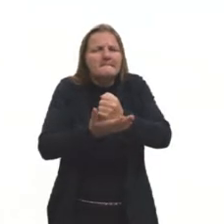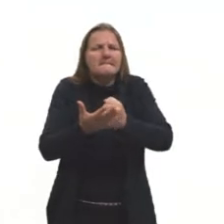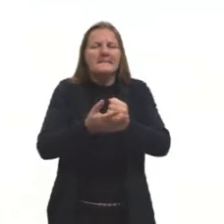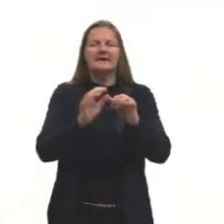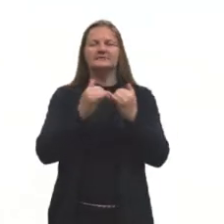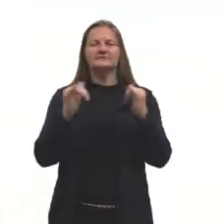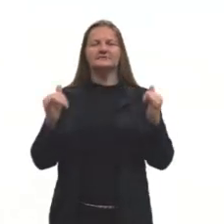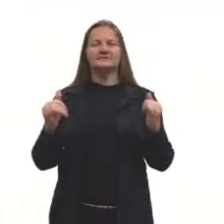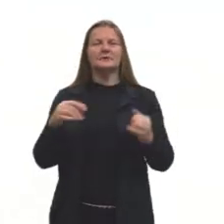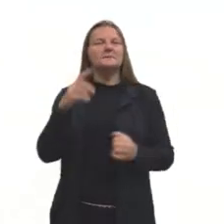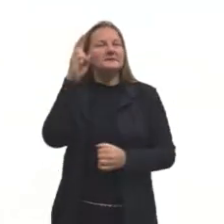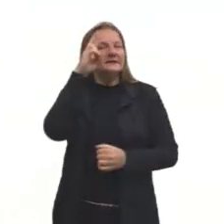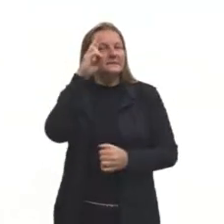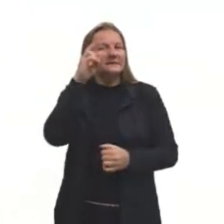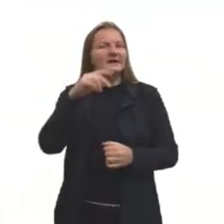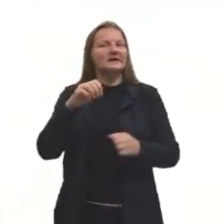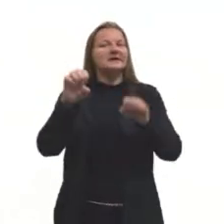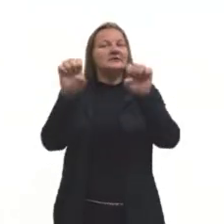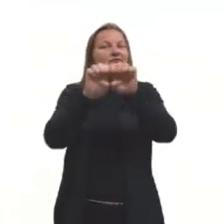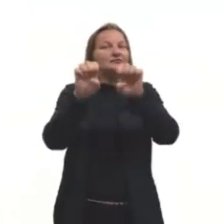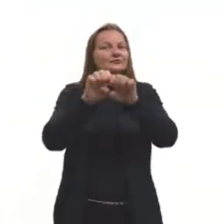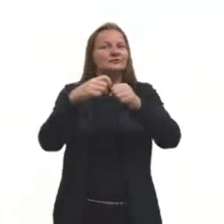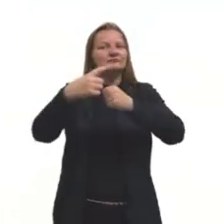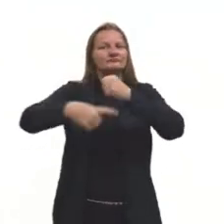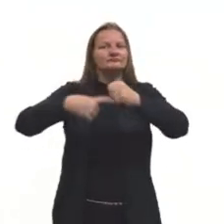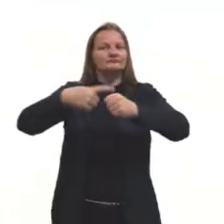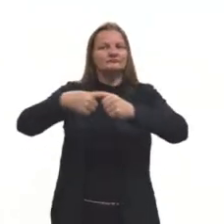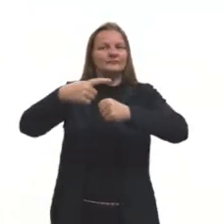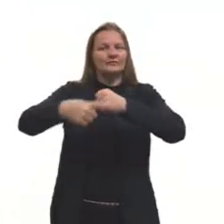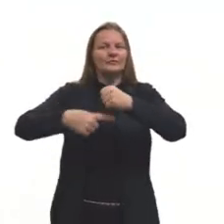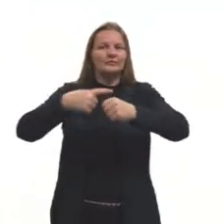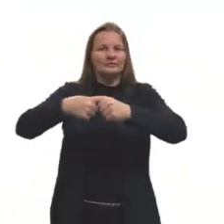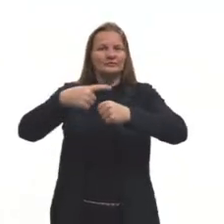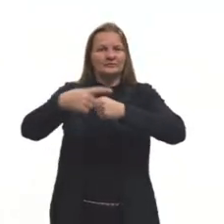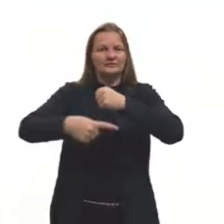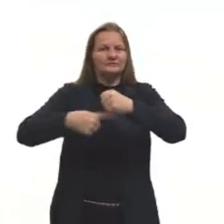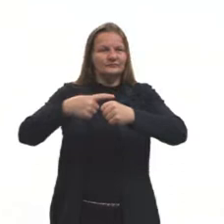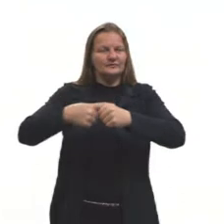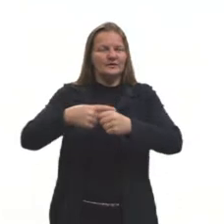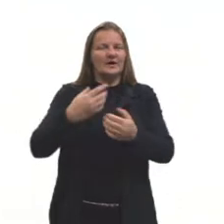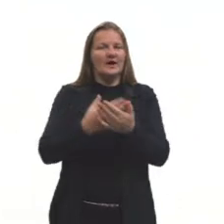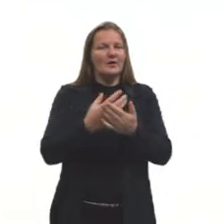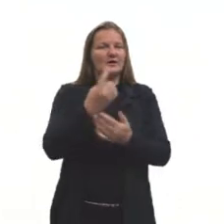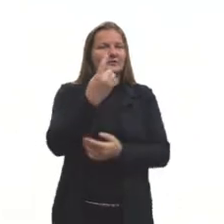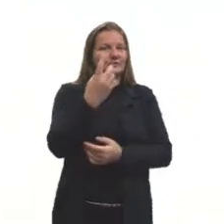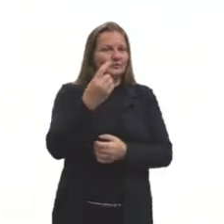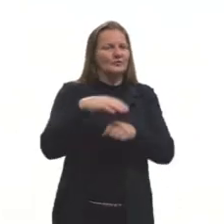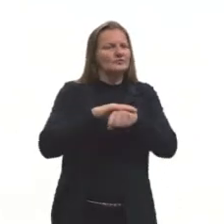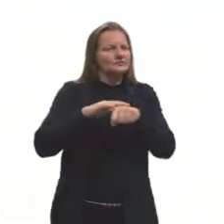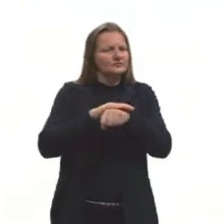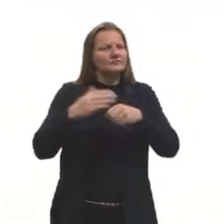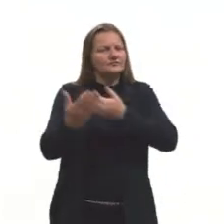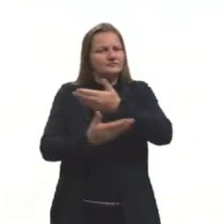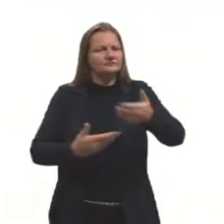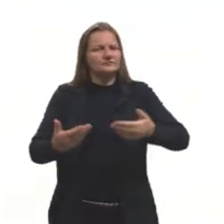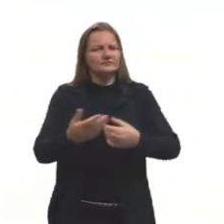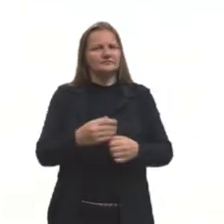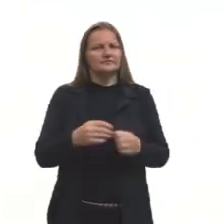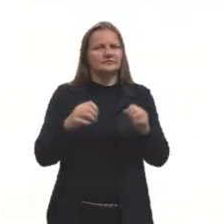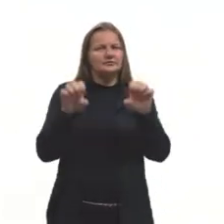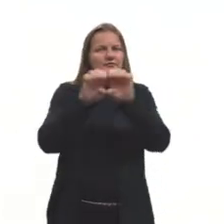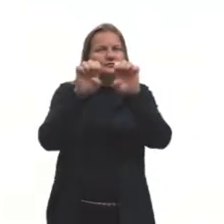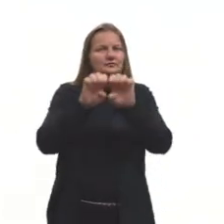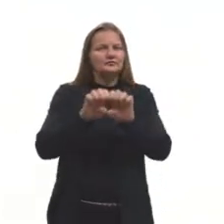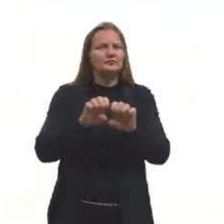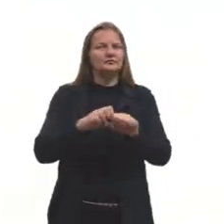ela a gente precisa relembrar a estrutura do átomo então na nossa aula 12 de física a gente conversou sobre essa estrutura né